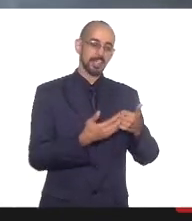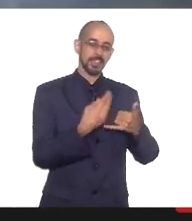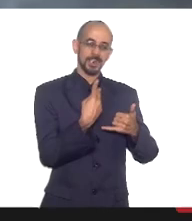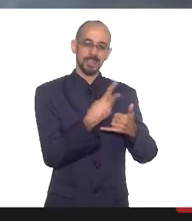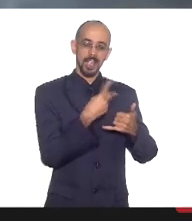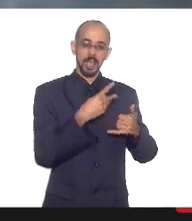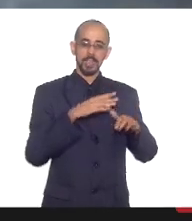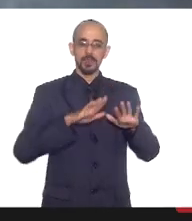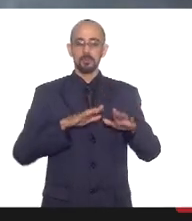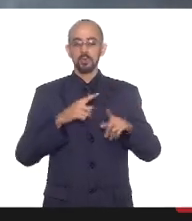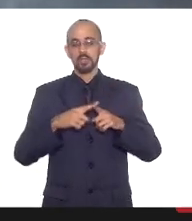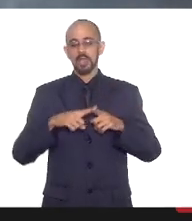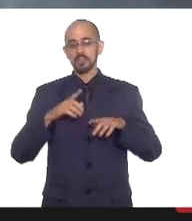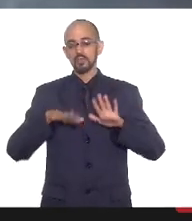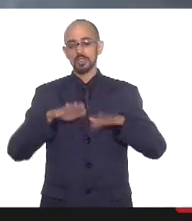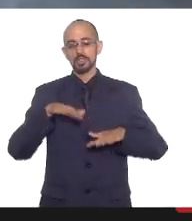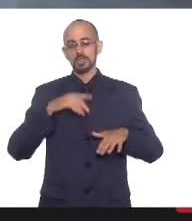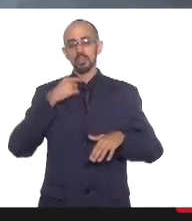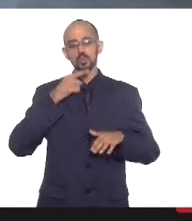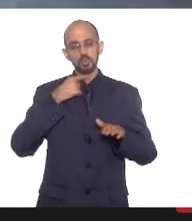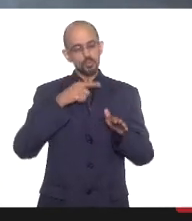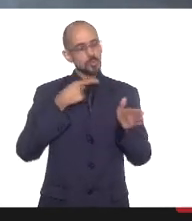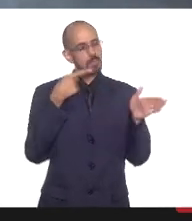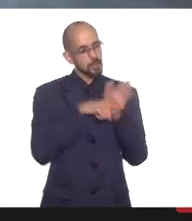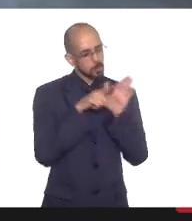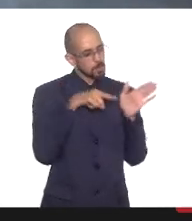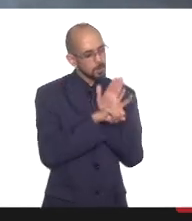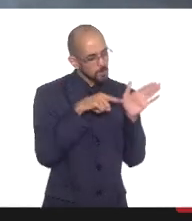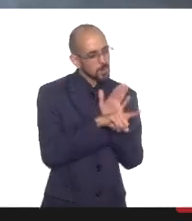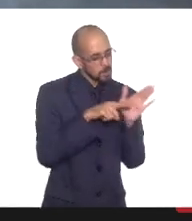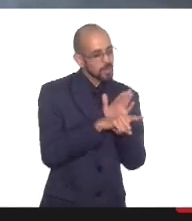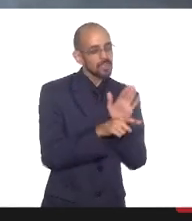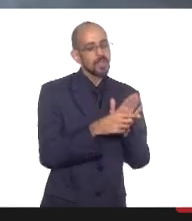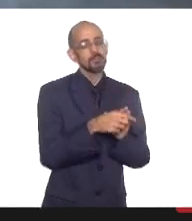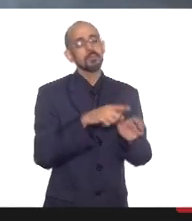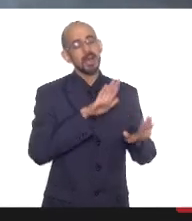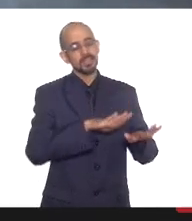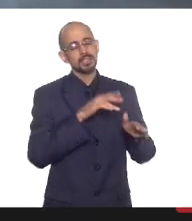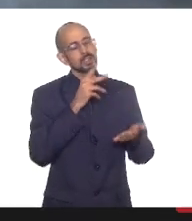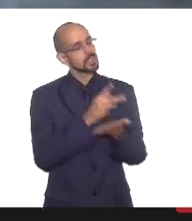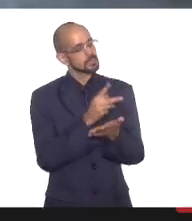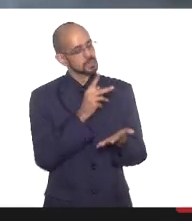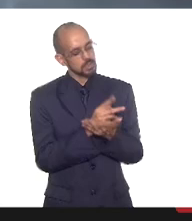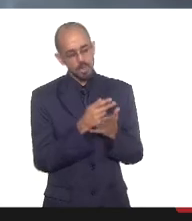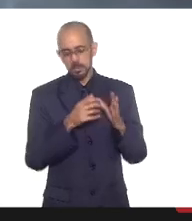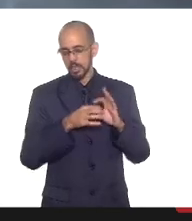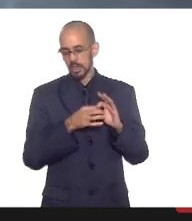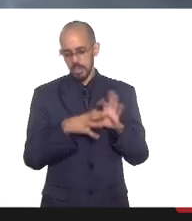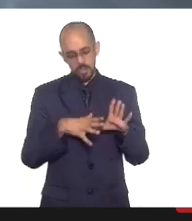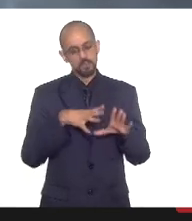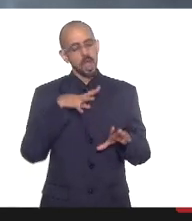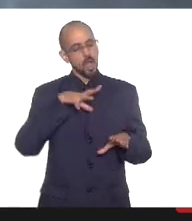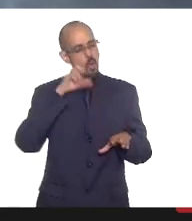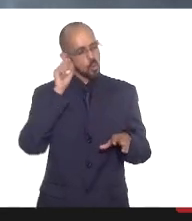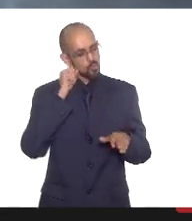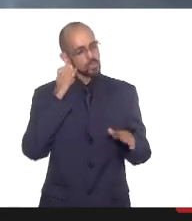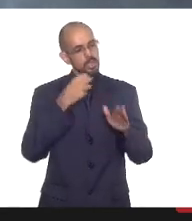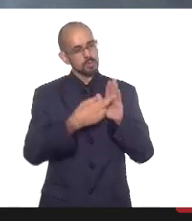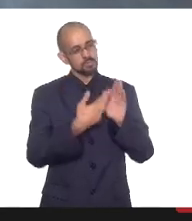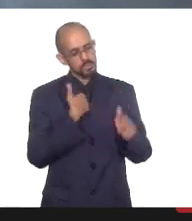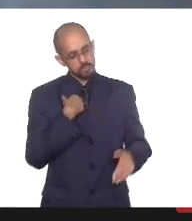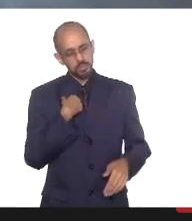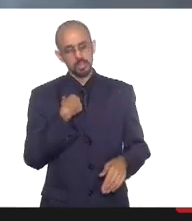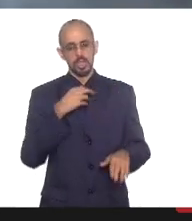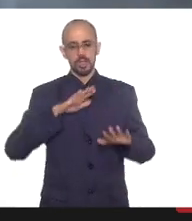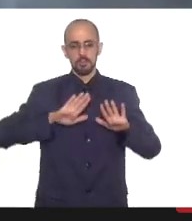É mas ele tá sempre muito acessível muito disposto a ouvir e a gente tem Foi